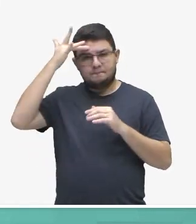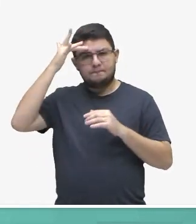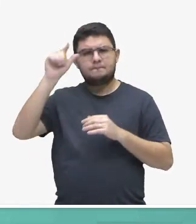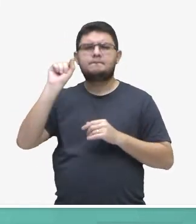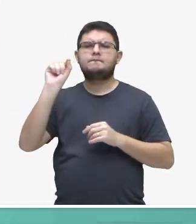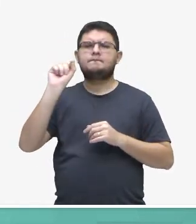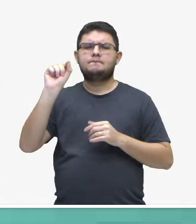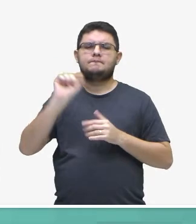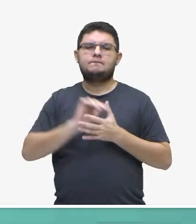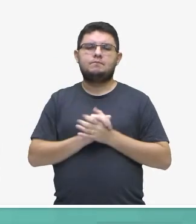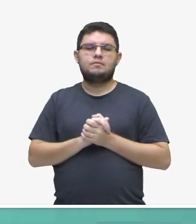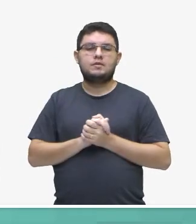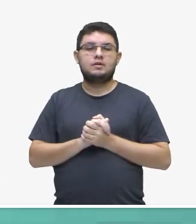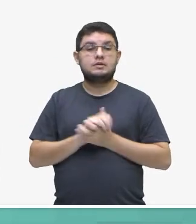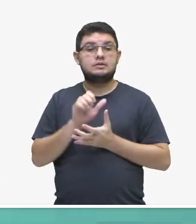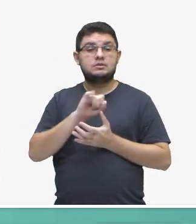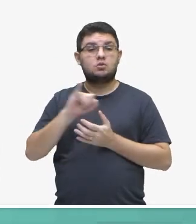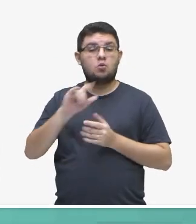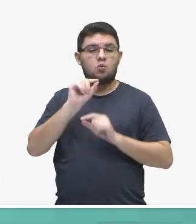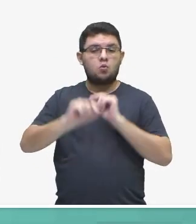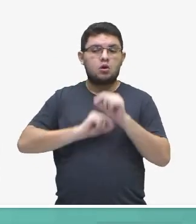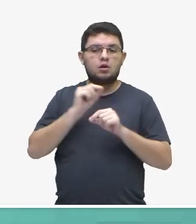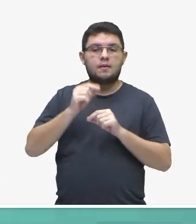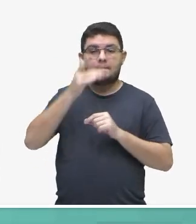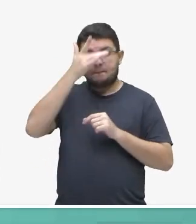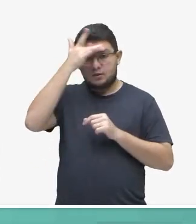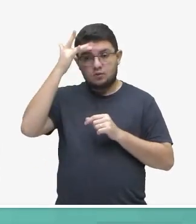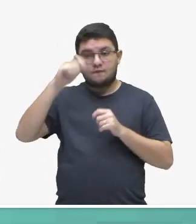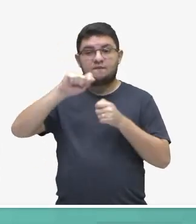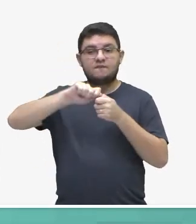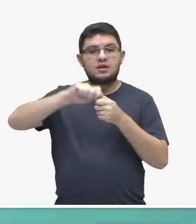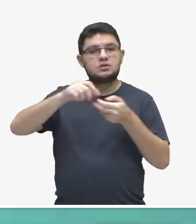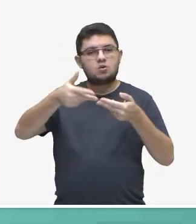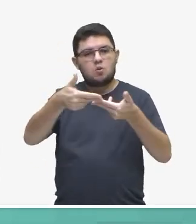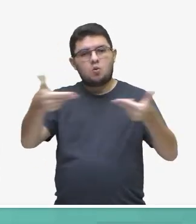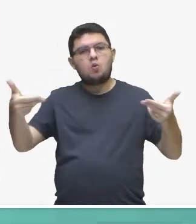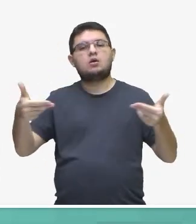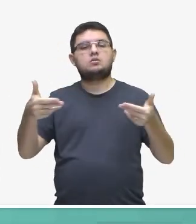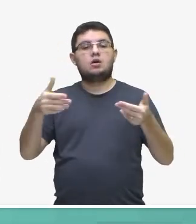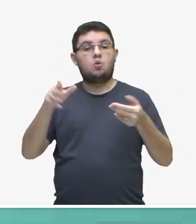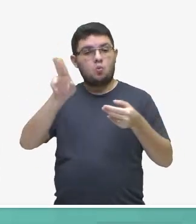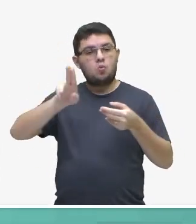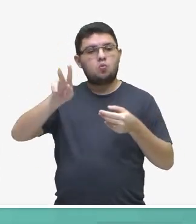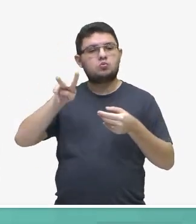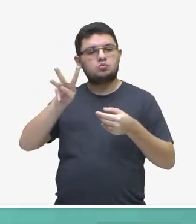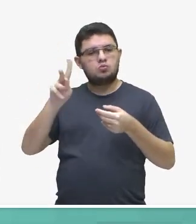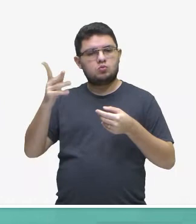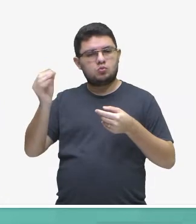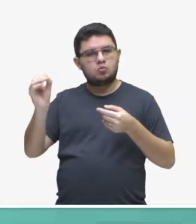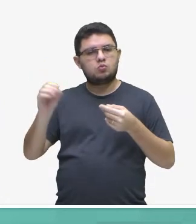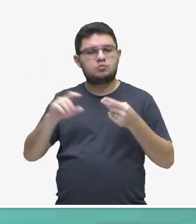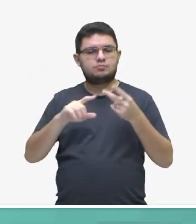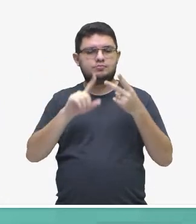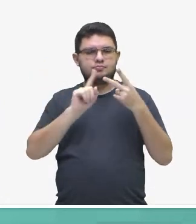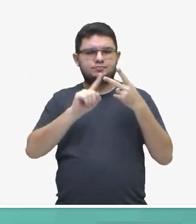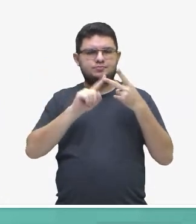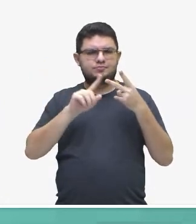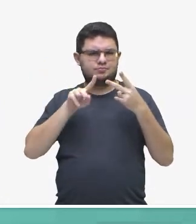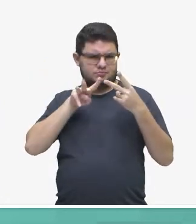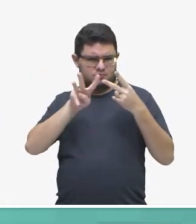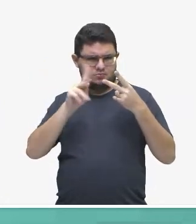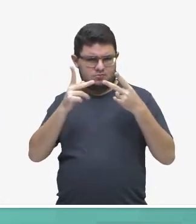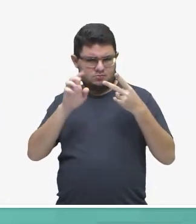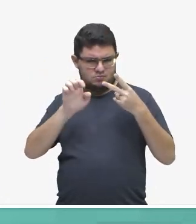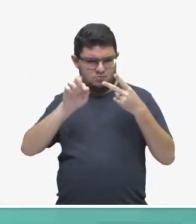utilizar quando eu quero saber quem fez aquela ação, ok? Na segunda palavra que nós